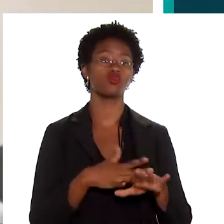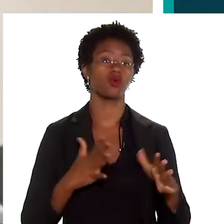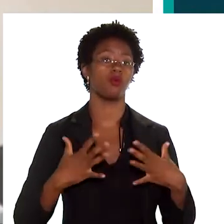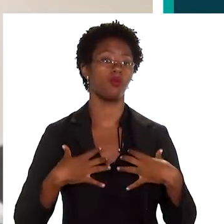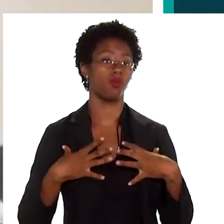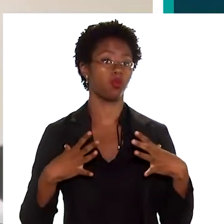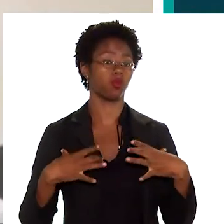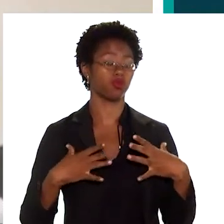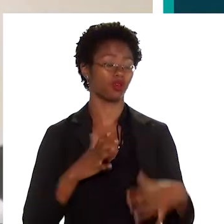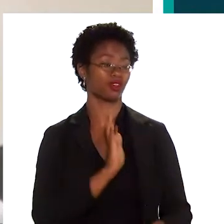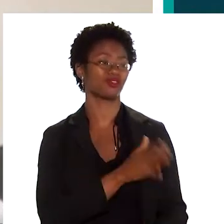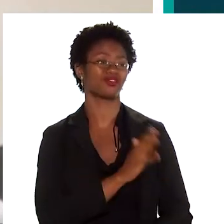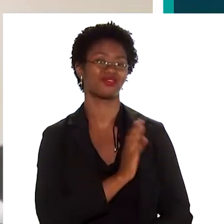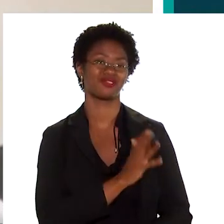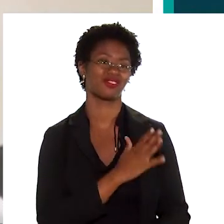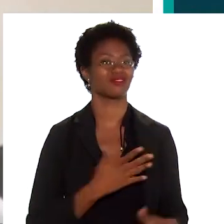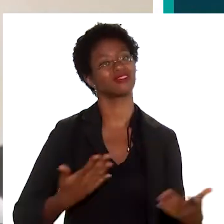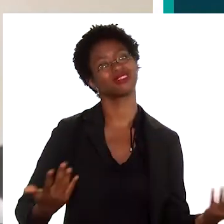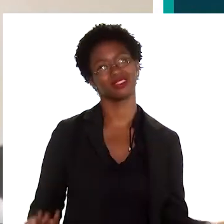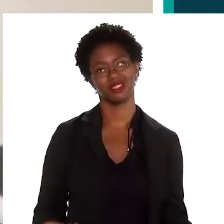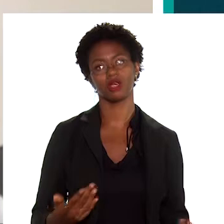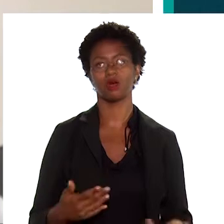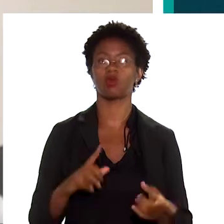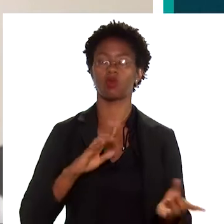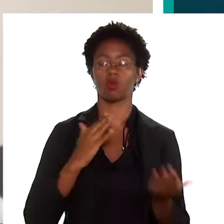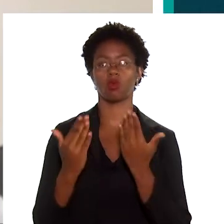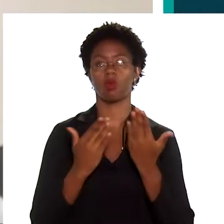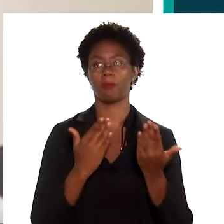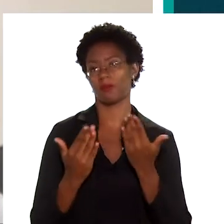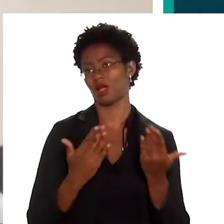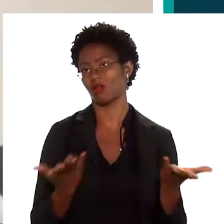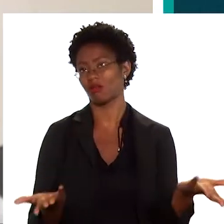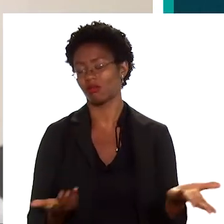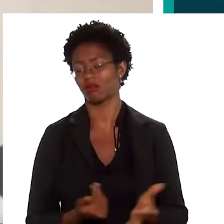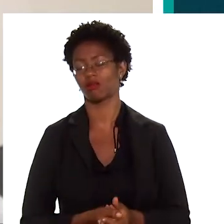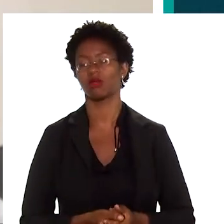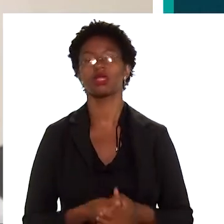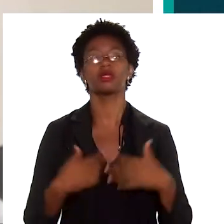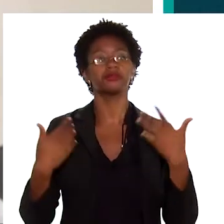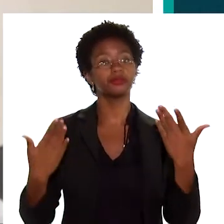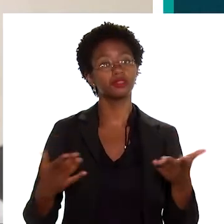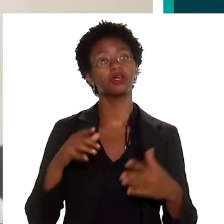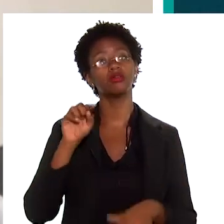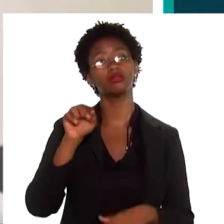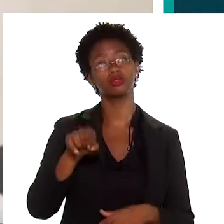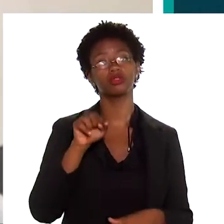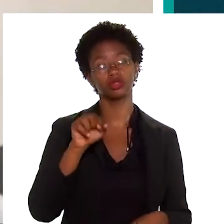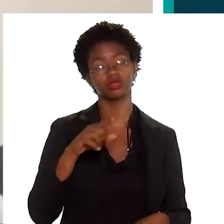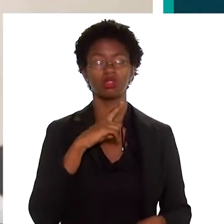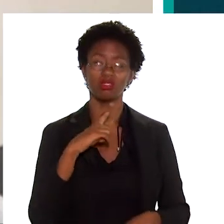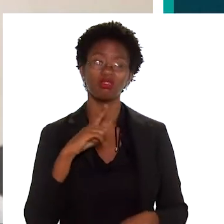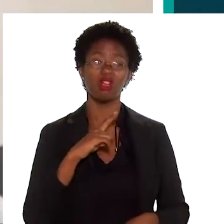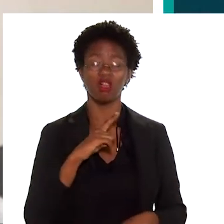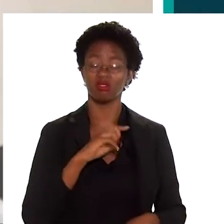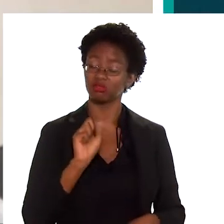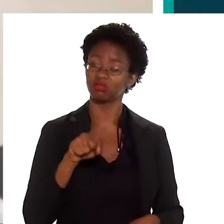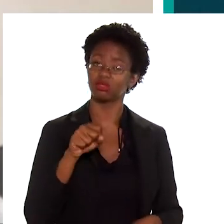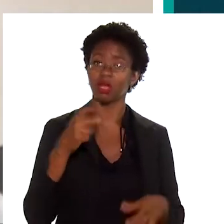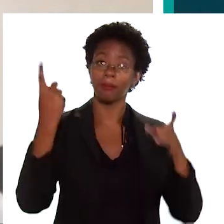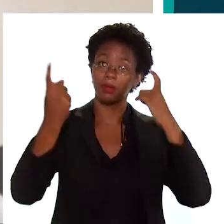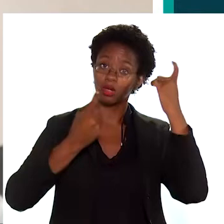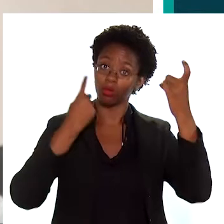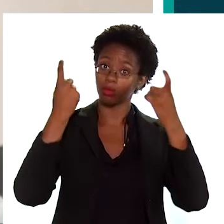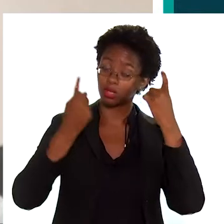com as doenças cardiovasculares e com a questão do câncer de pulmão, entendeu? Ou seja, isso tem uma parcela